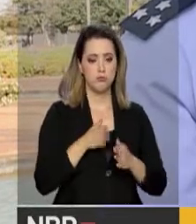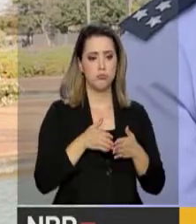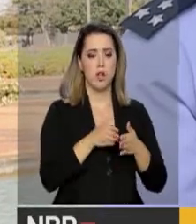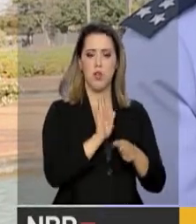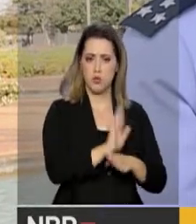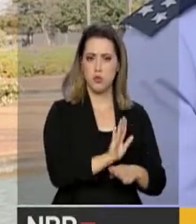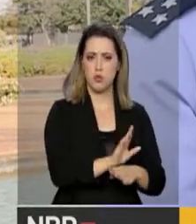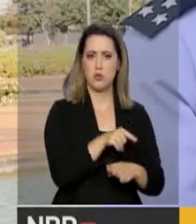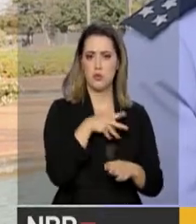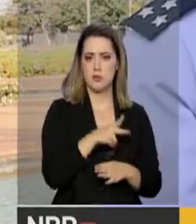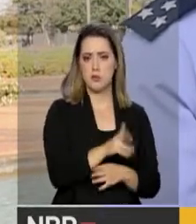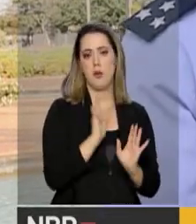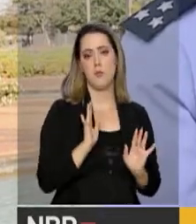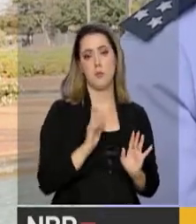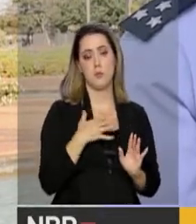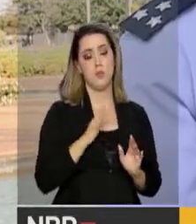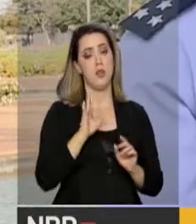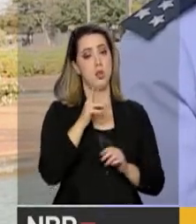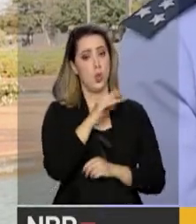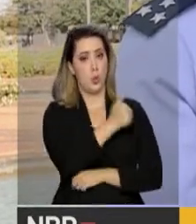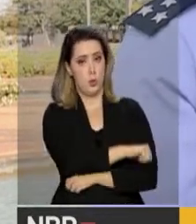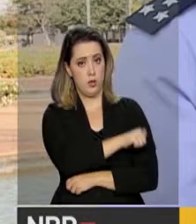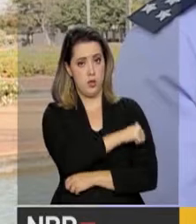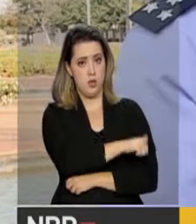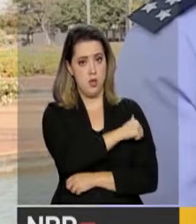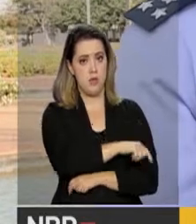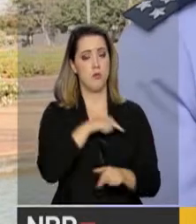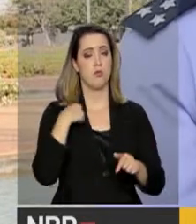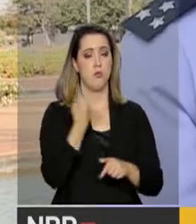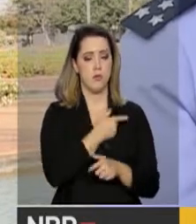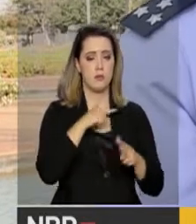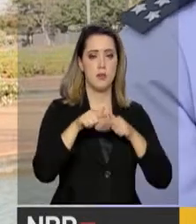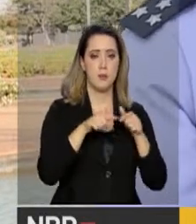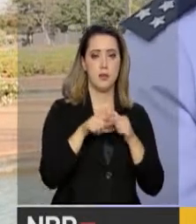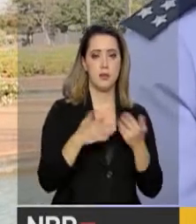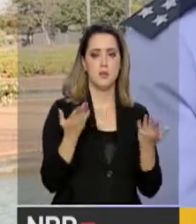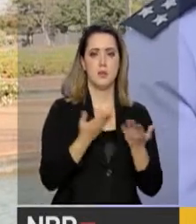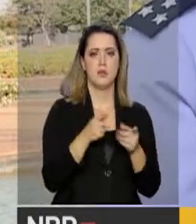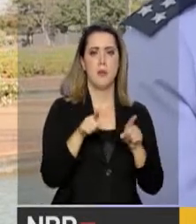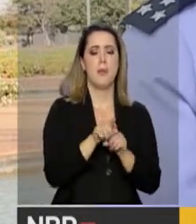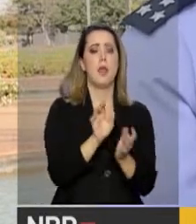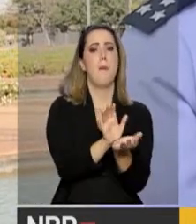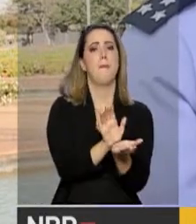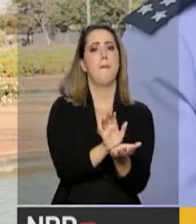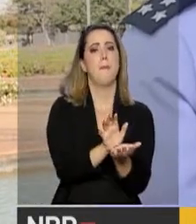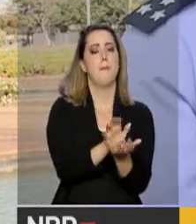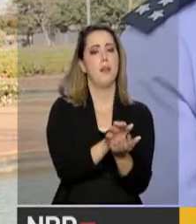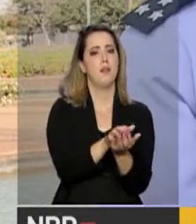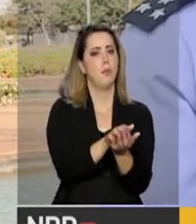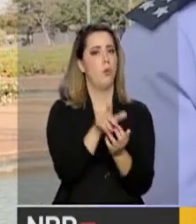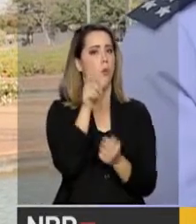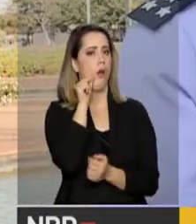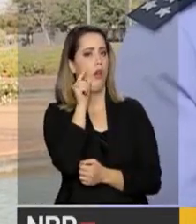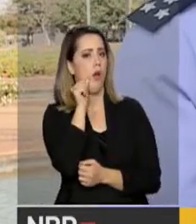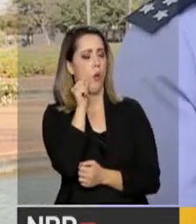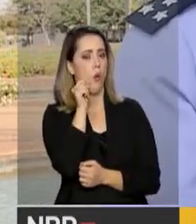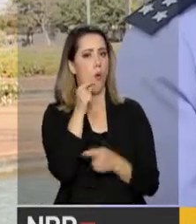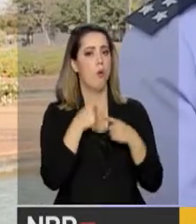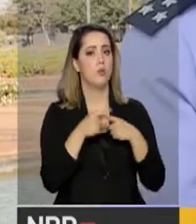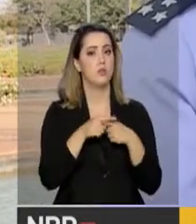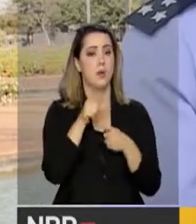apoio. Então, atuamos na região serrana, no Rio de Janeiro, atuamos agora recentemente no estado de Pernambuco e Alagoas, no motivo